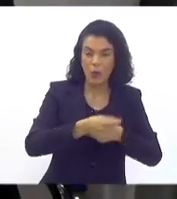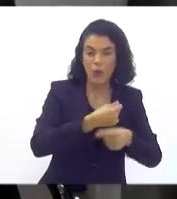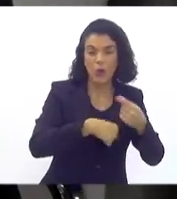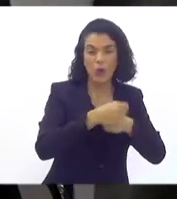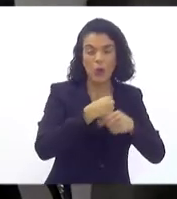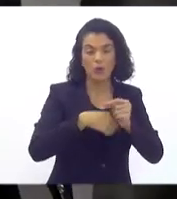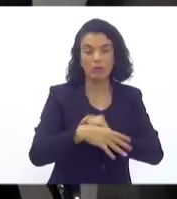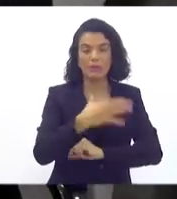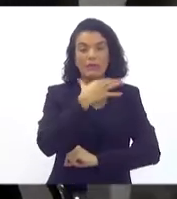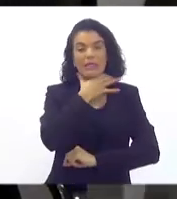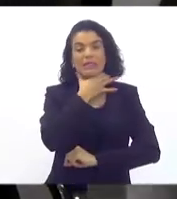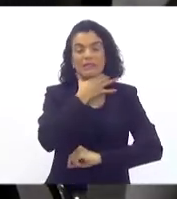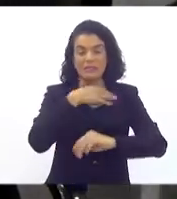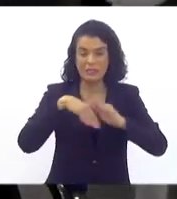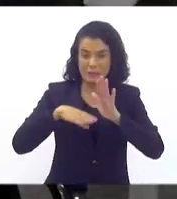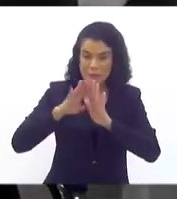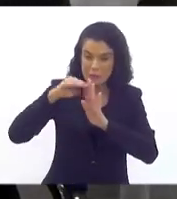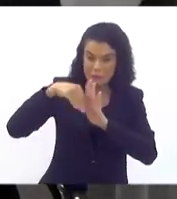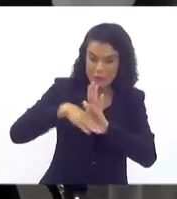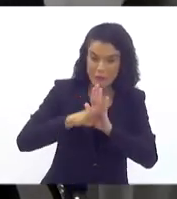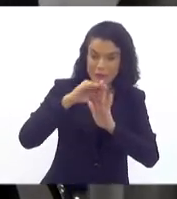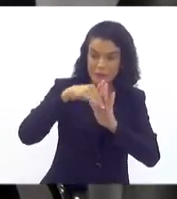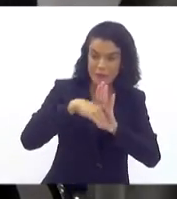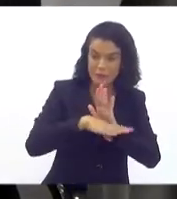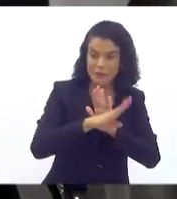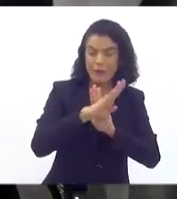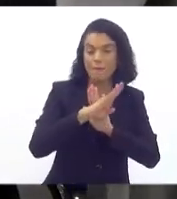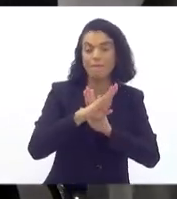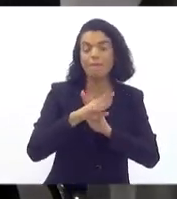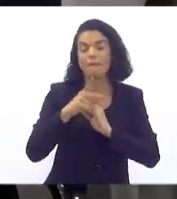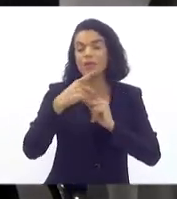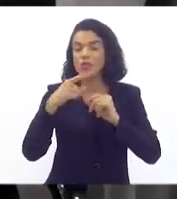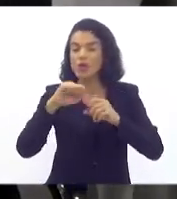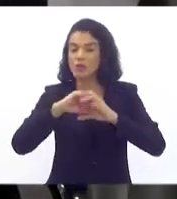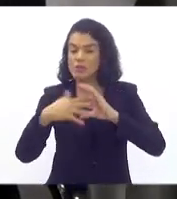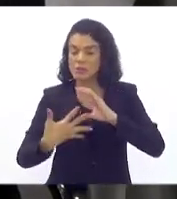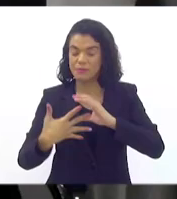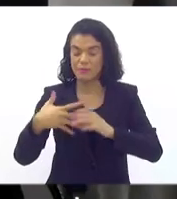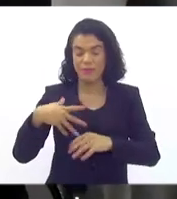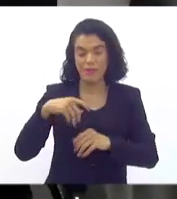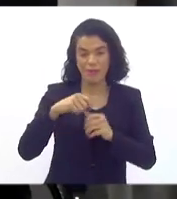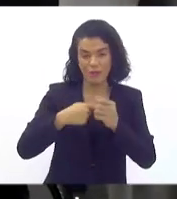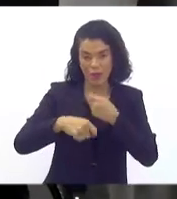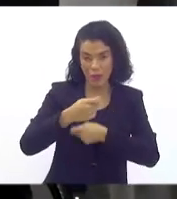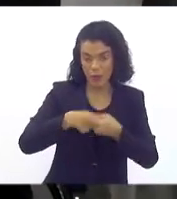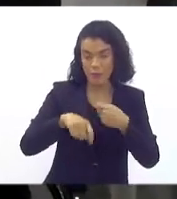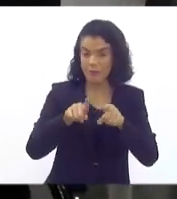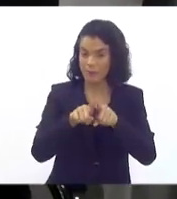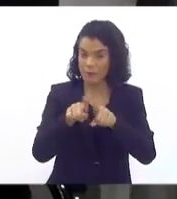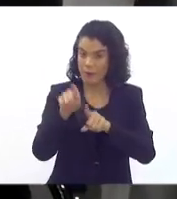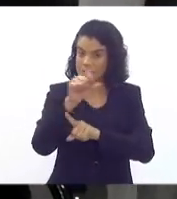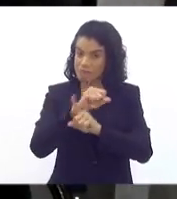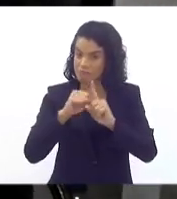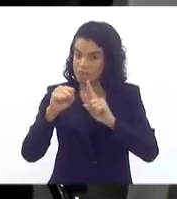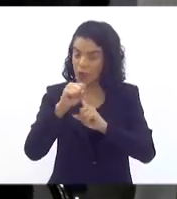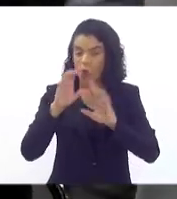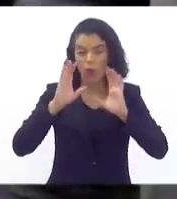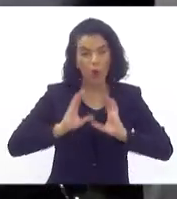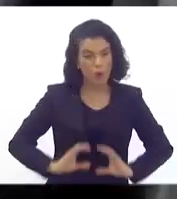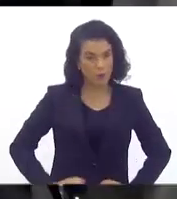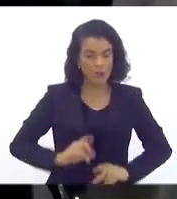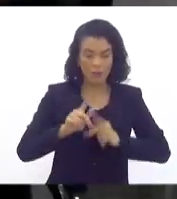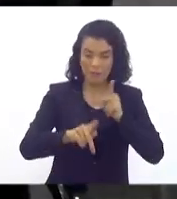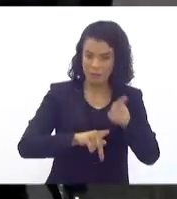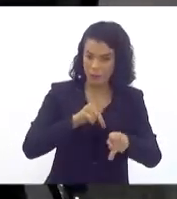crises etc só para falar dos aspectos econômicos mas também aspectos sociais o mudança no comportamento